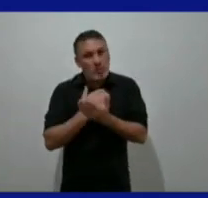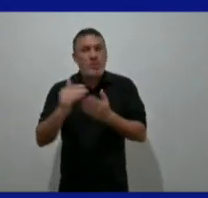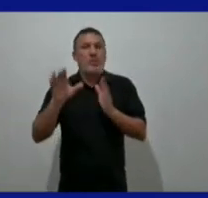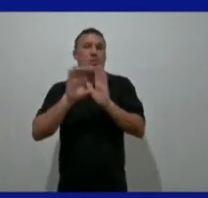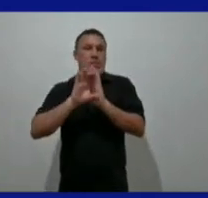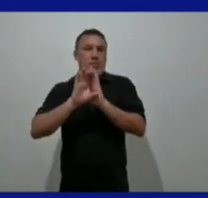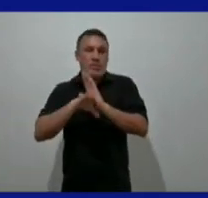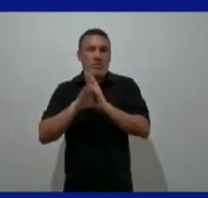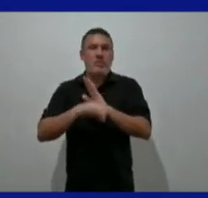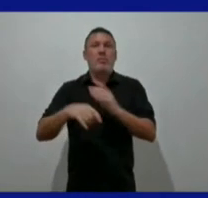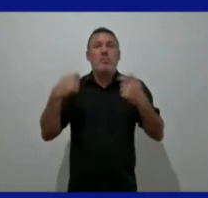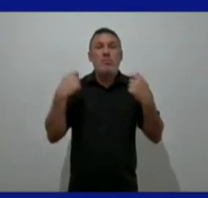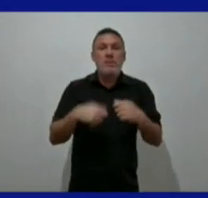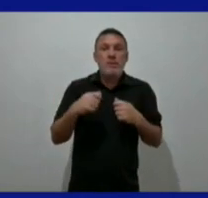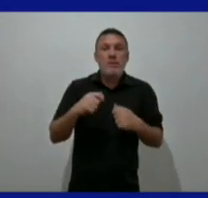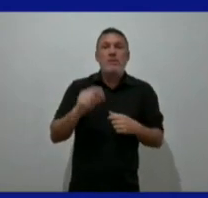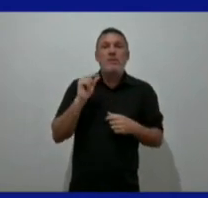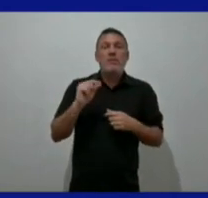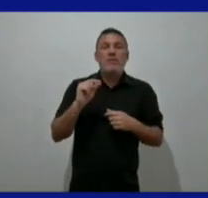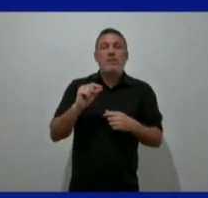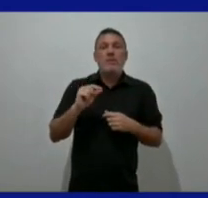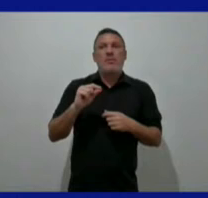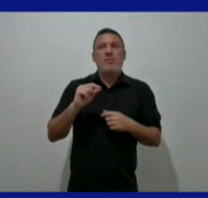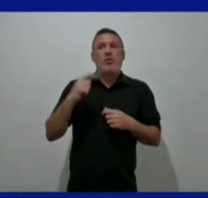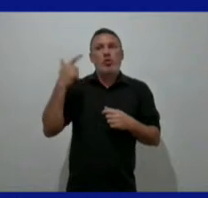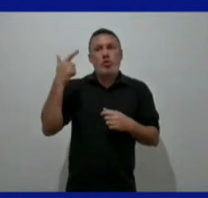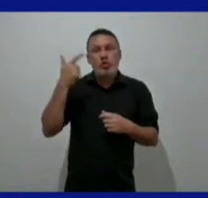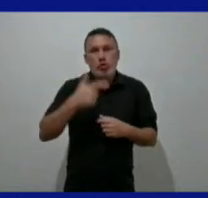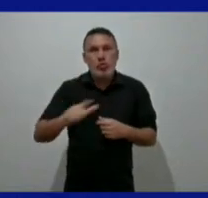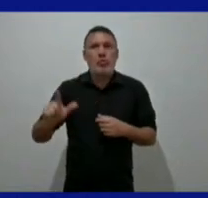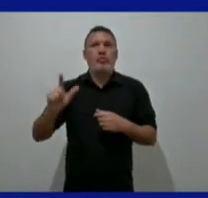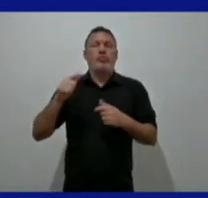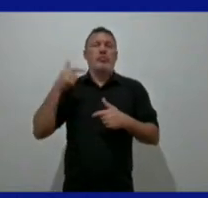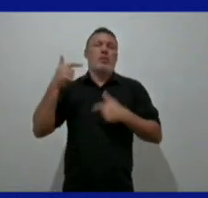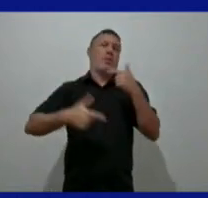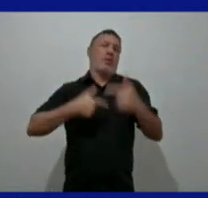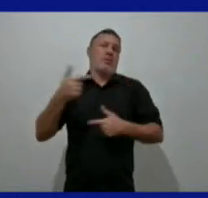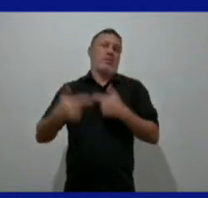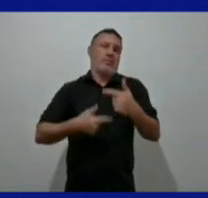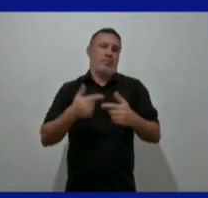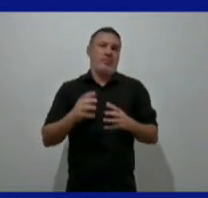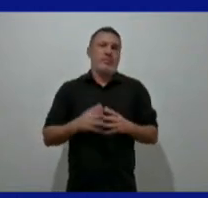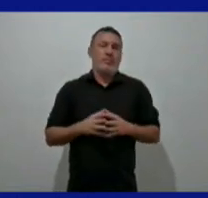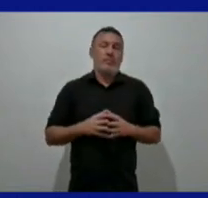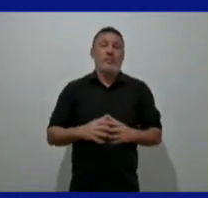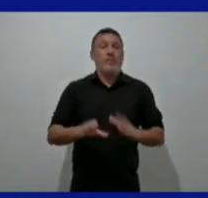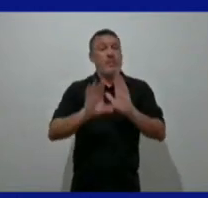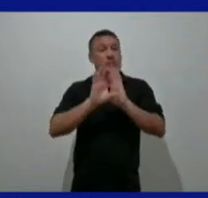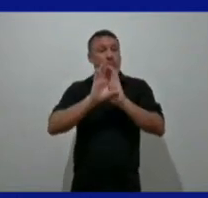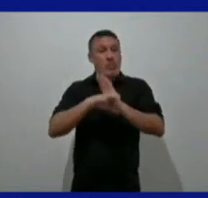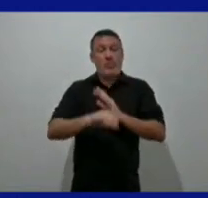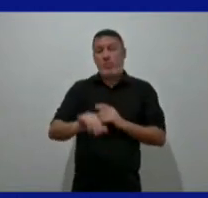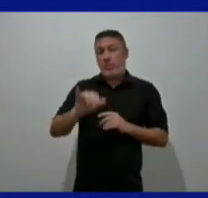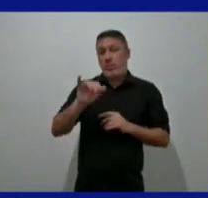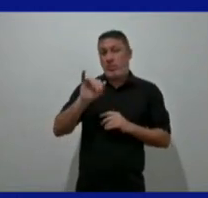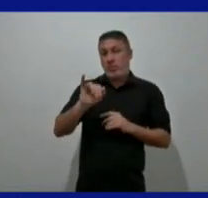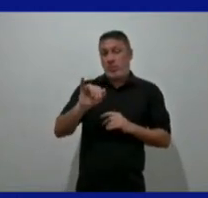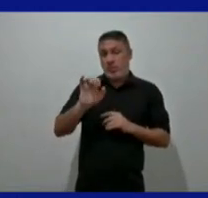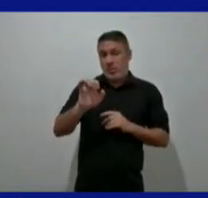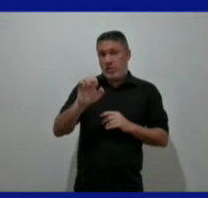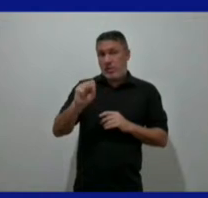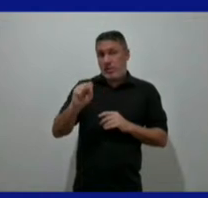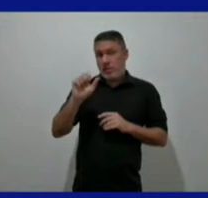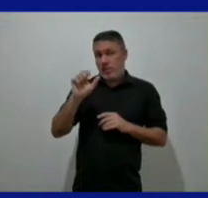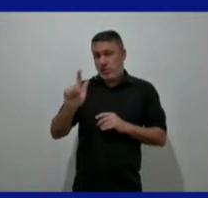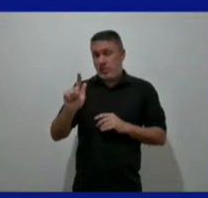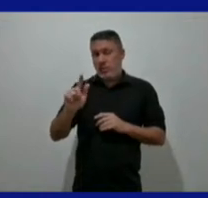ser resgatado. O conceito de ESG é uma consequência da